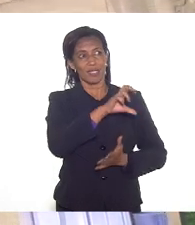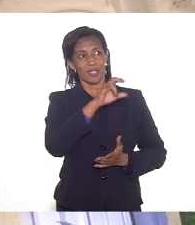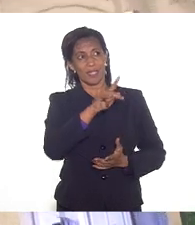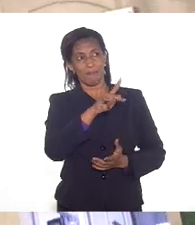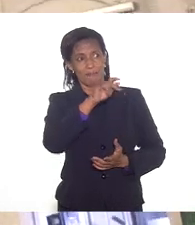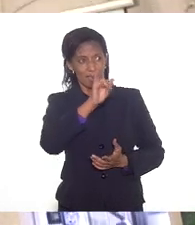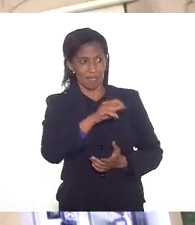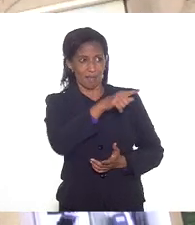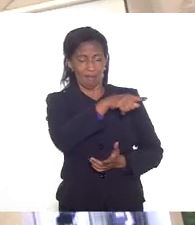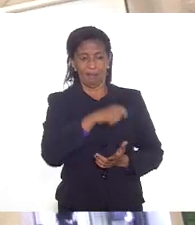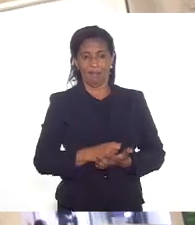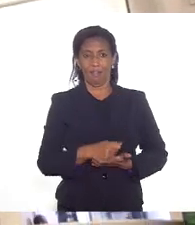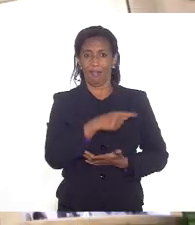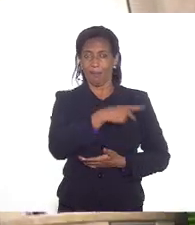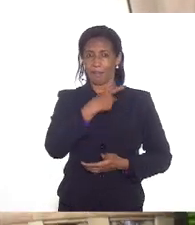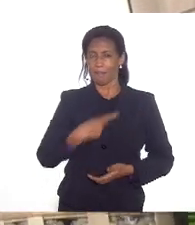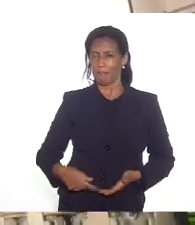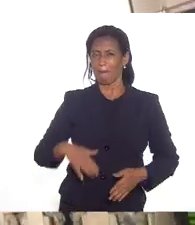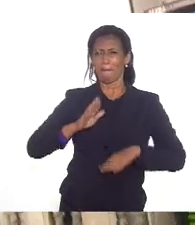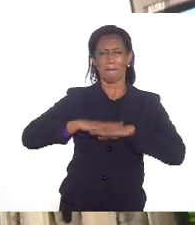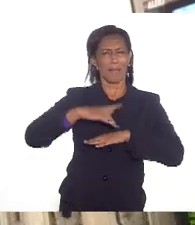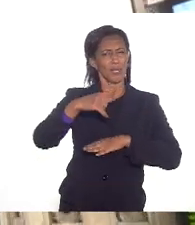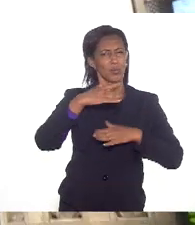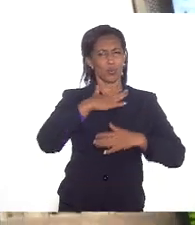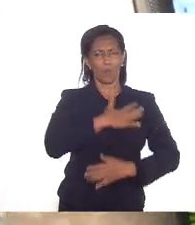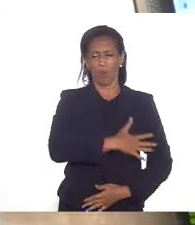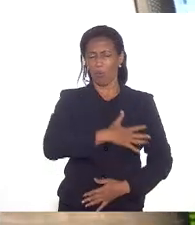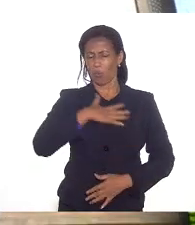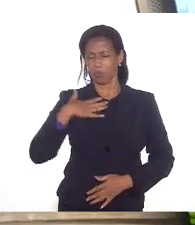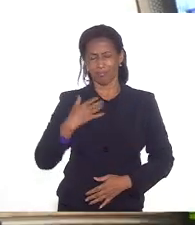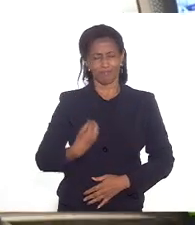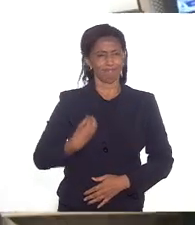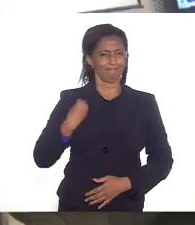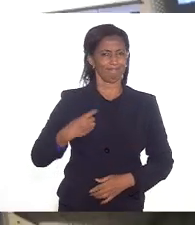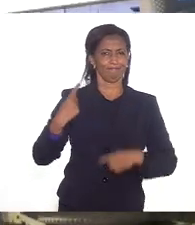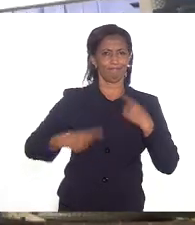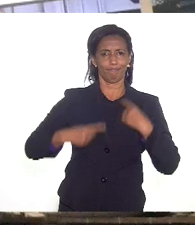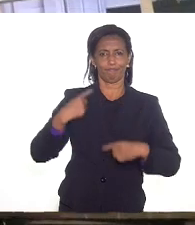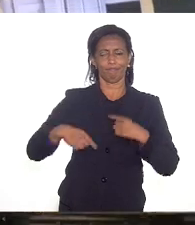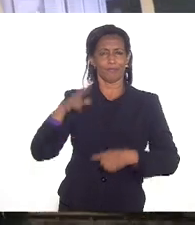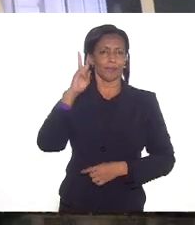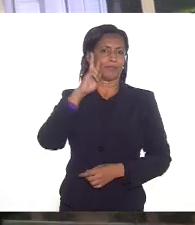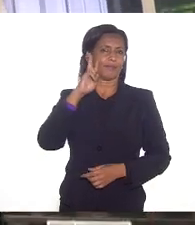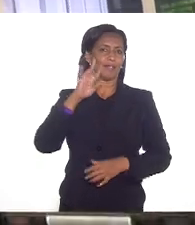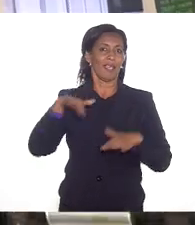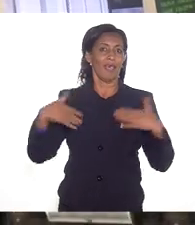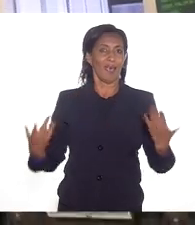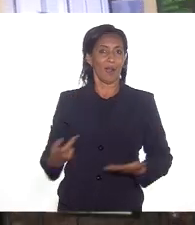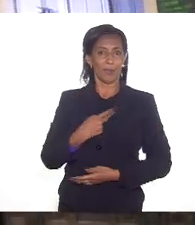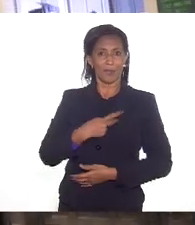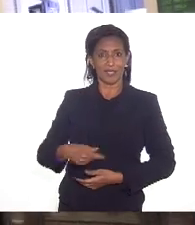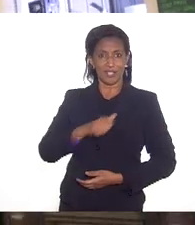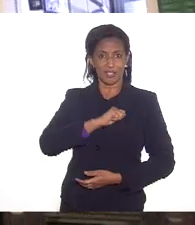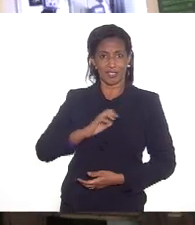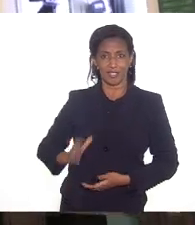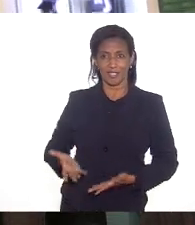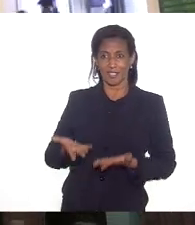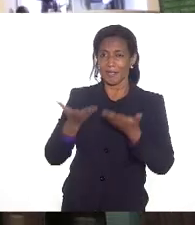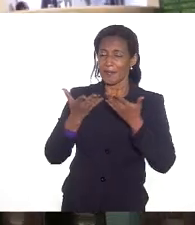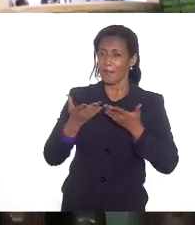deputado esse Paulo é o presidente mais uma honra para minha vida política EA para minha história ao presidente André Ceciliano